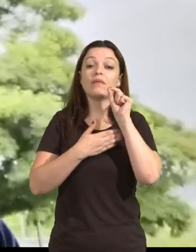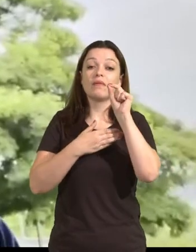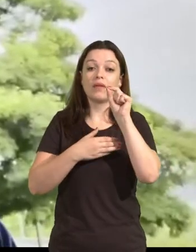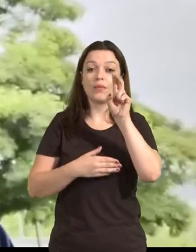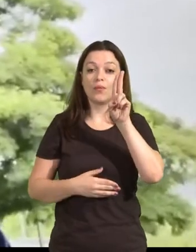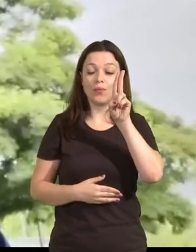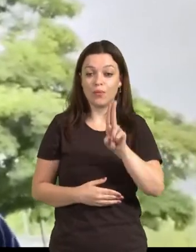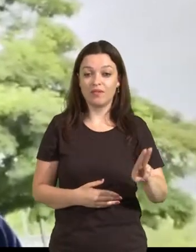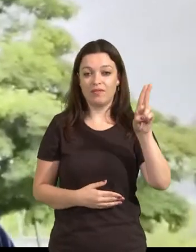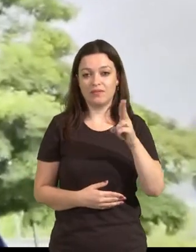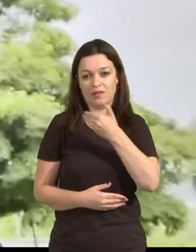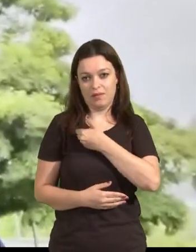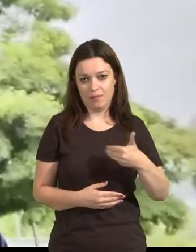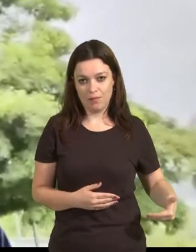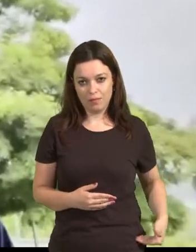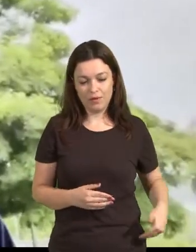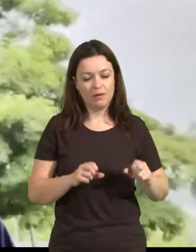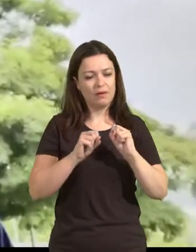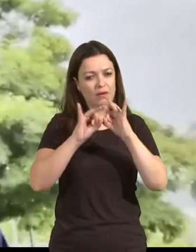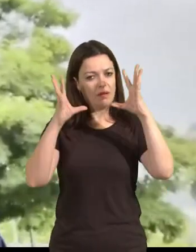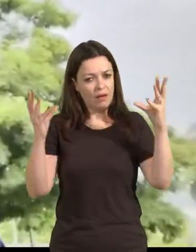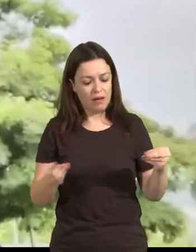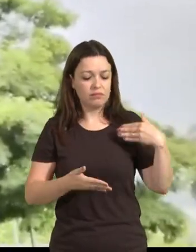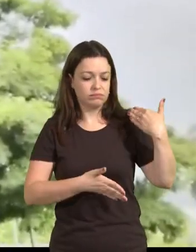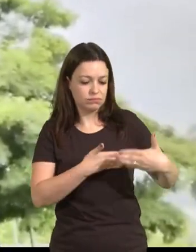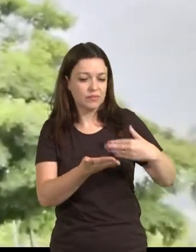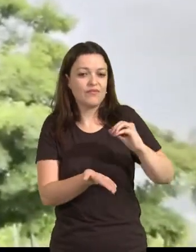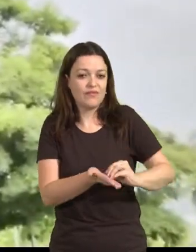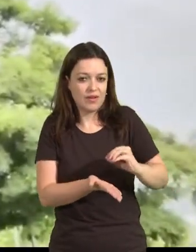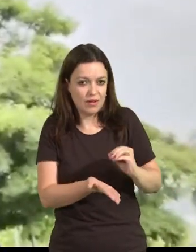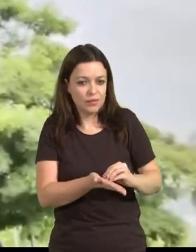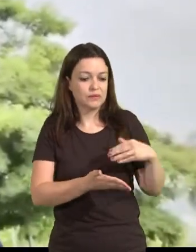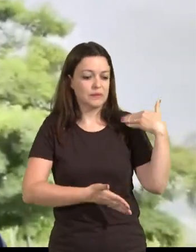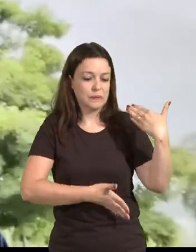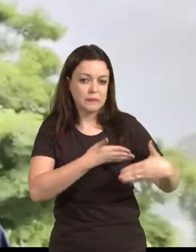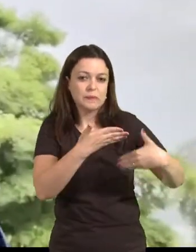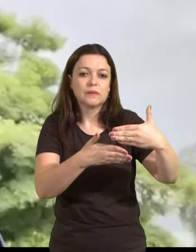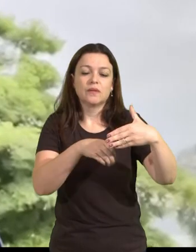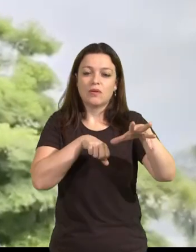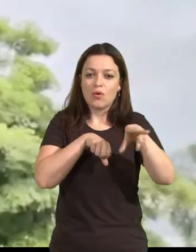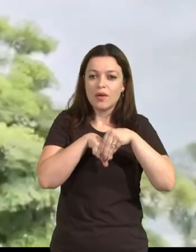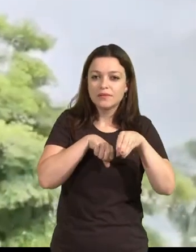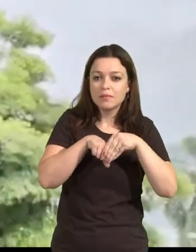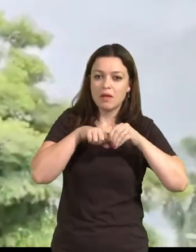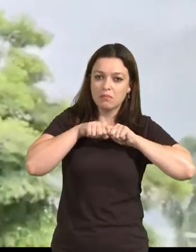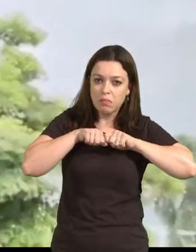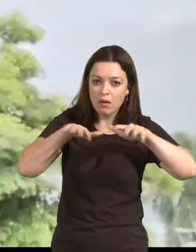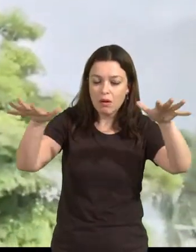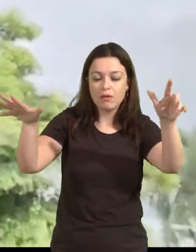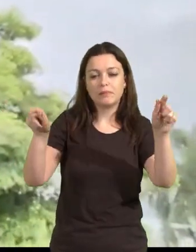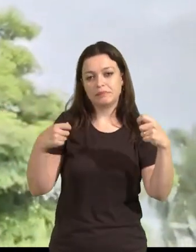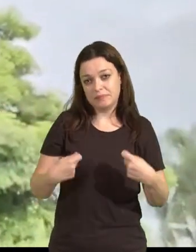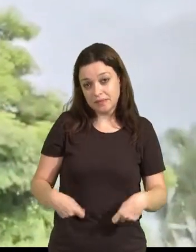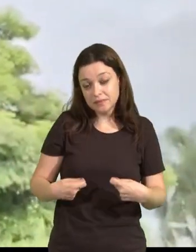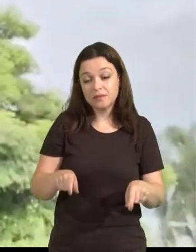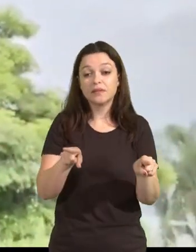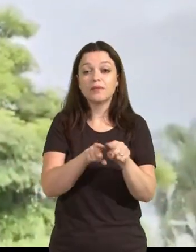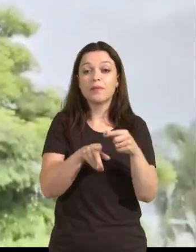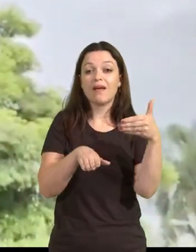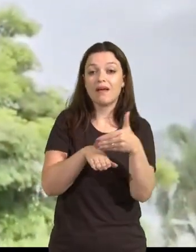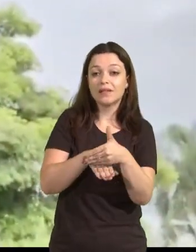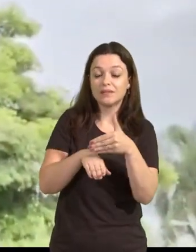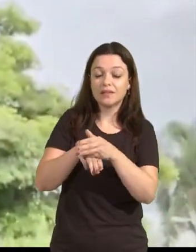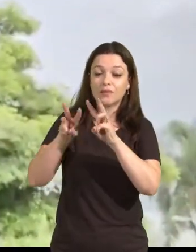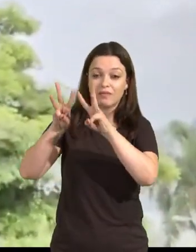É claro que nós temos muito no que avançar ainda na popularização do nosso conhecimento, do acesso à